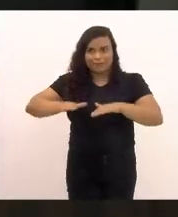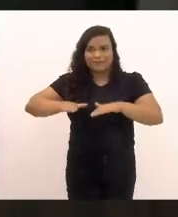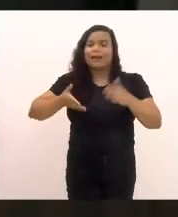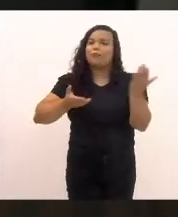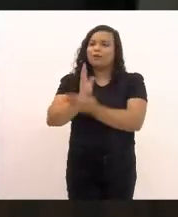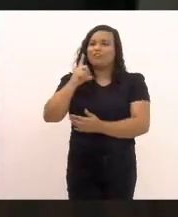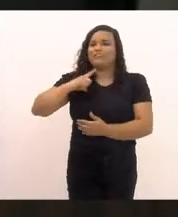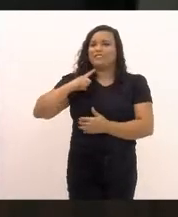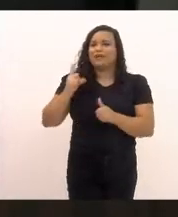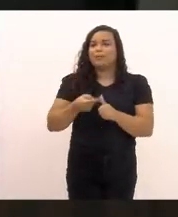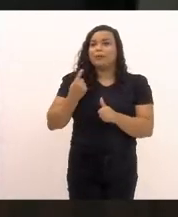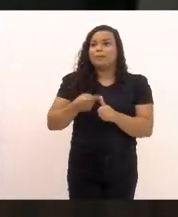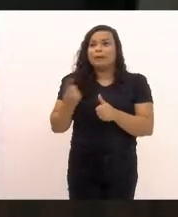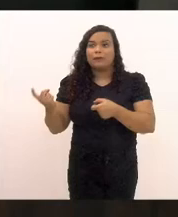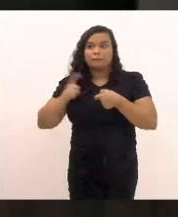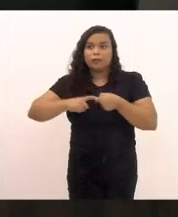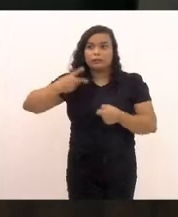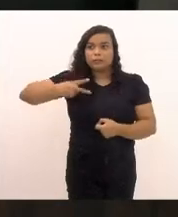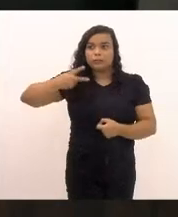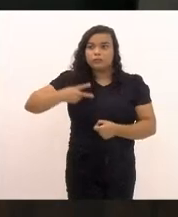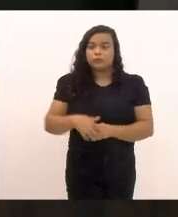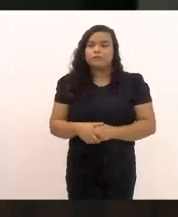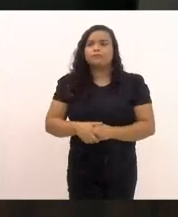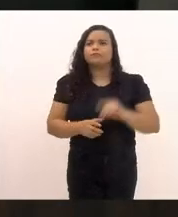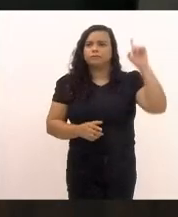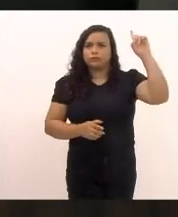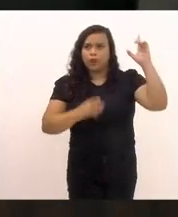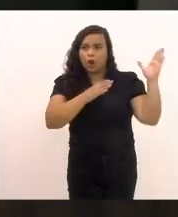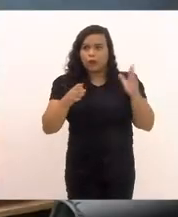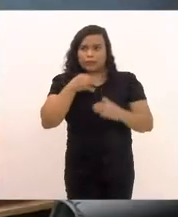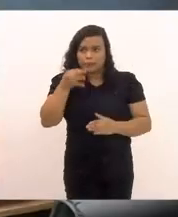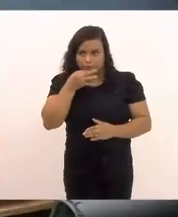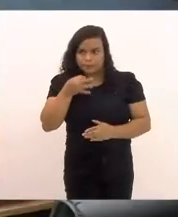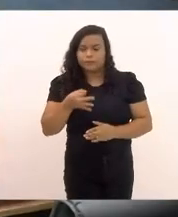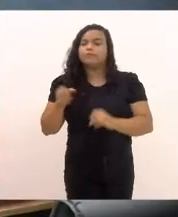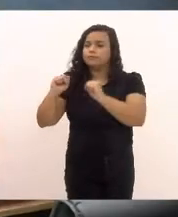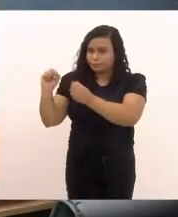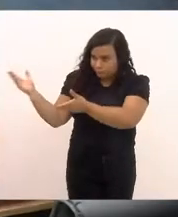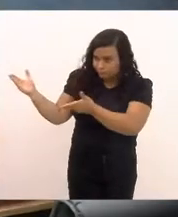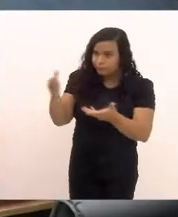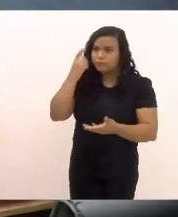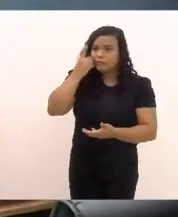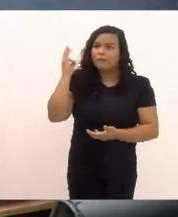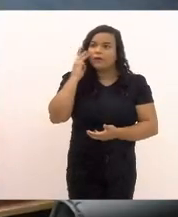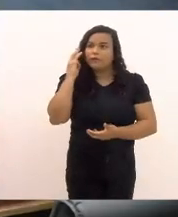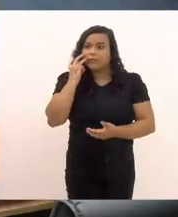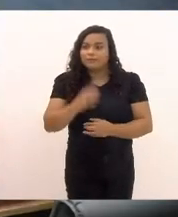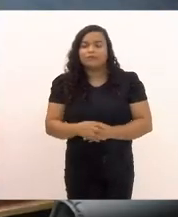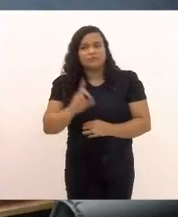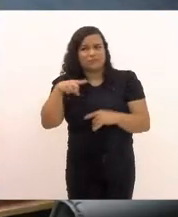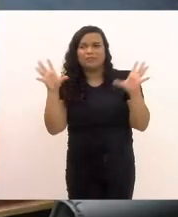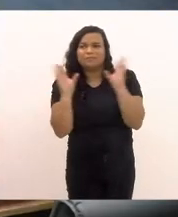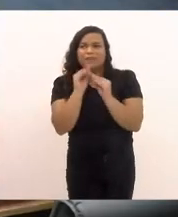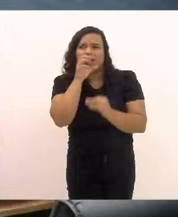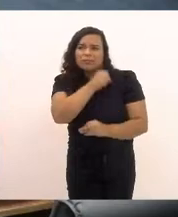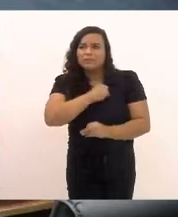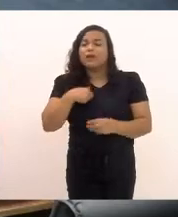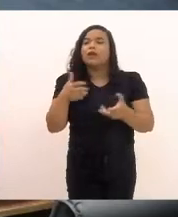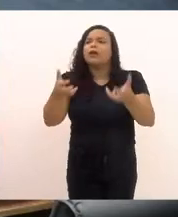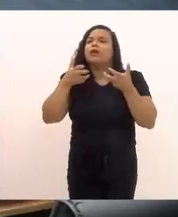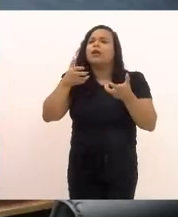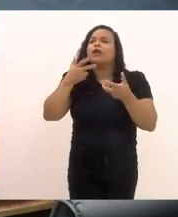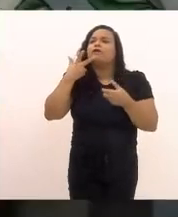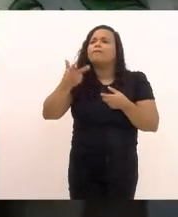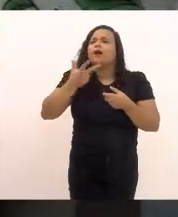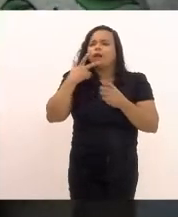aprovada em primeira, retorna em segunda. Questão de ordem, deputada Tiaju. Por favor, deputado Valdeque. É muito breve, mas eu queria fazer menção,